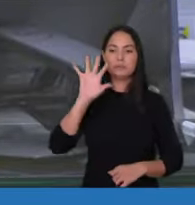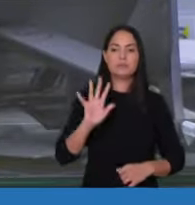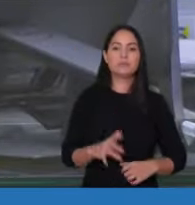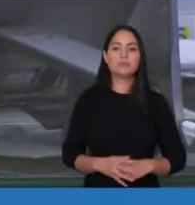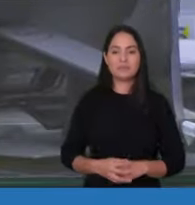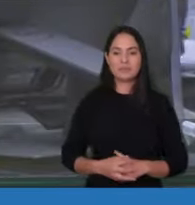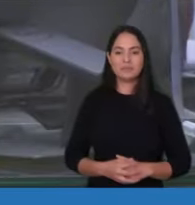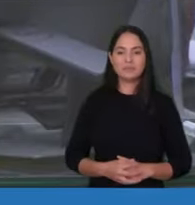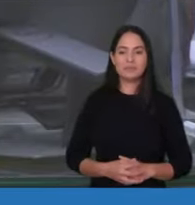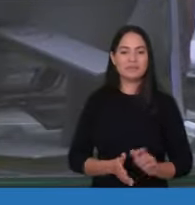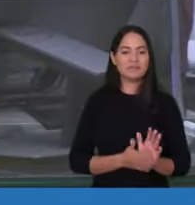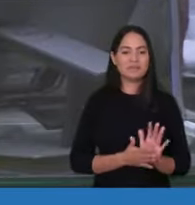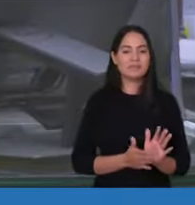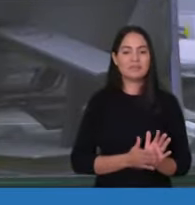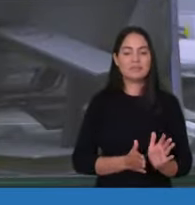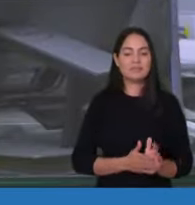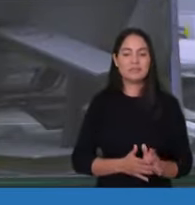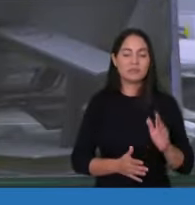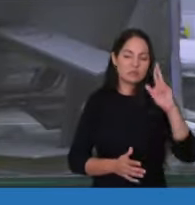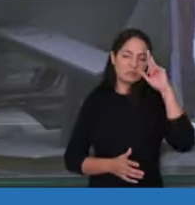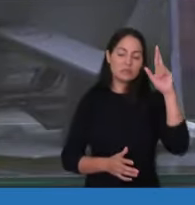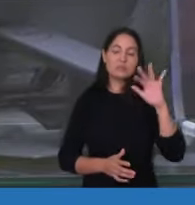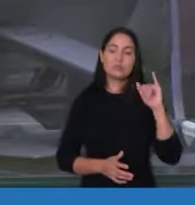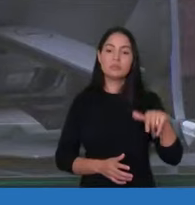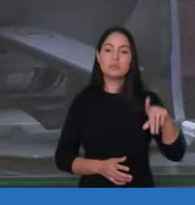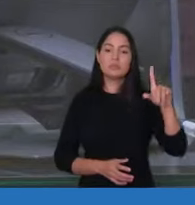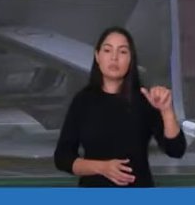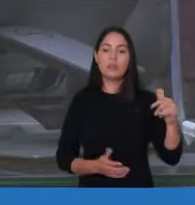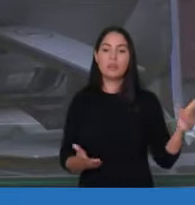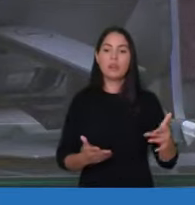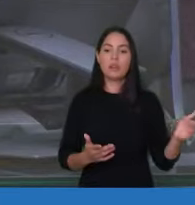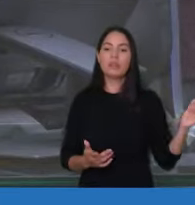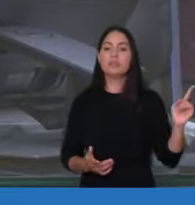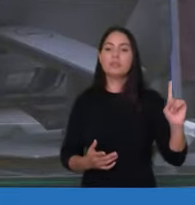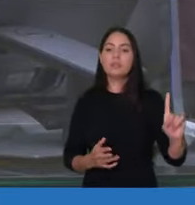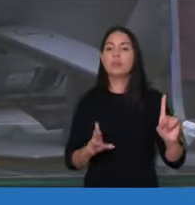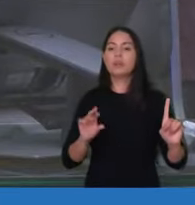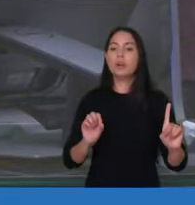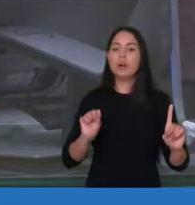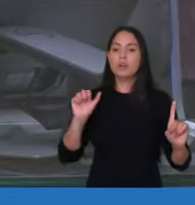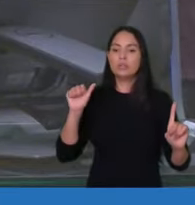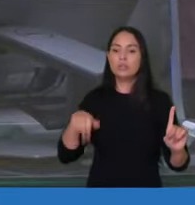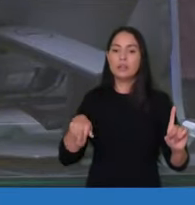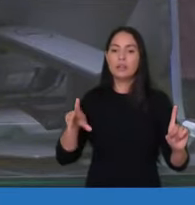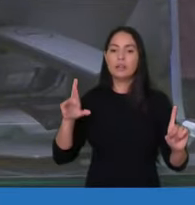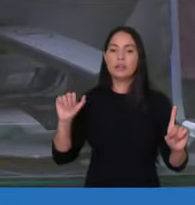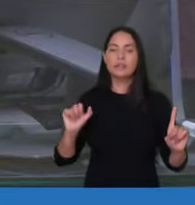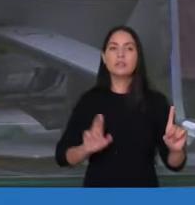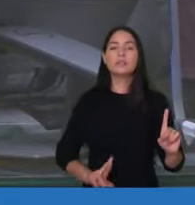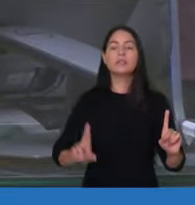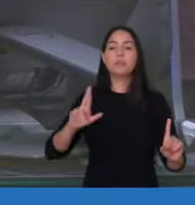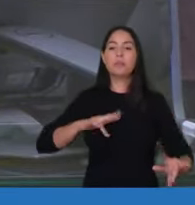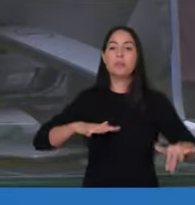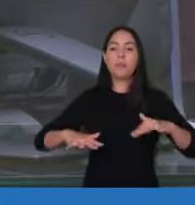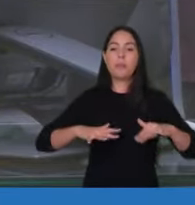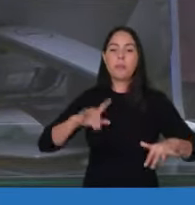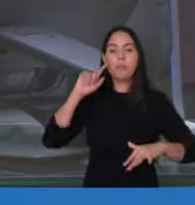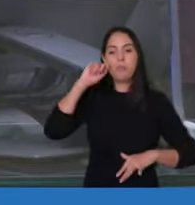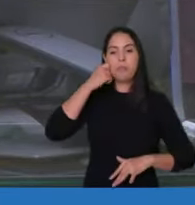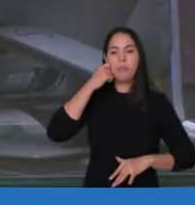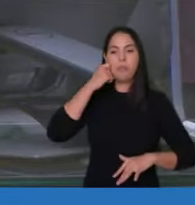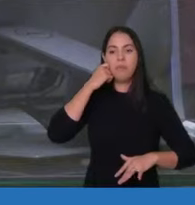Muito obrigado, senhora Ieda, e passo a palavra à senhora Rosa Negra, representando o Movimento